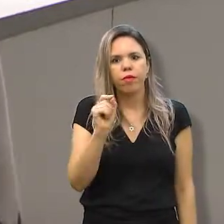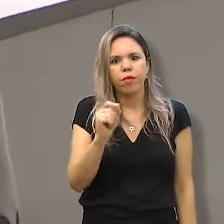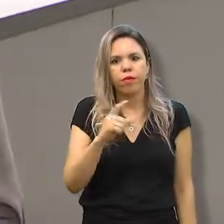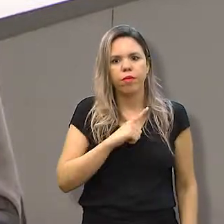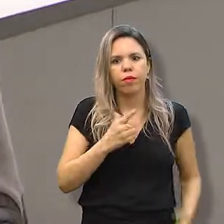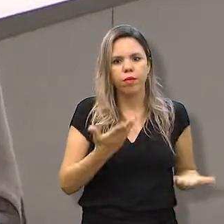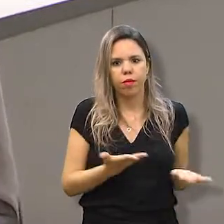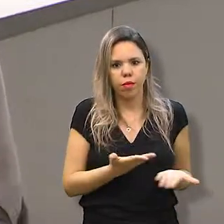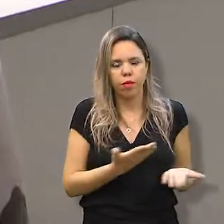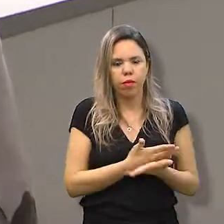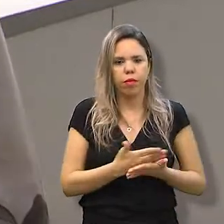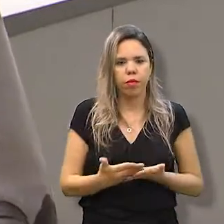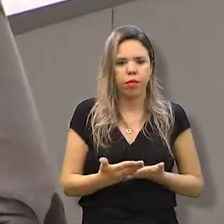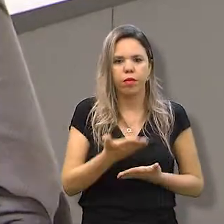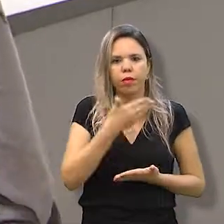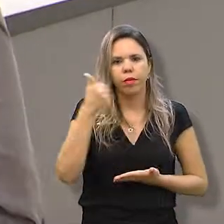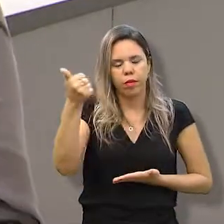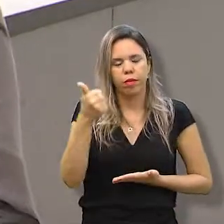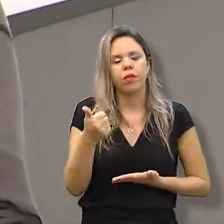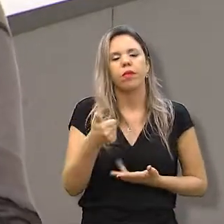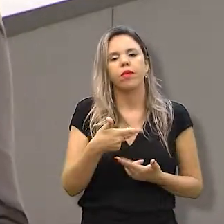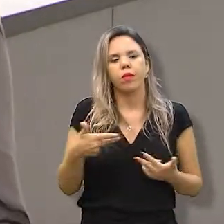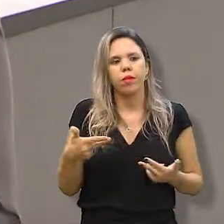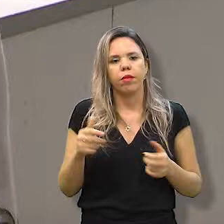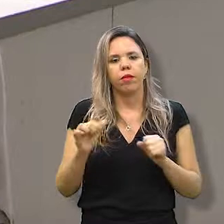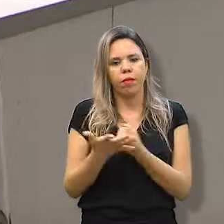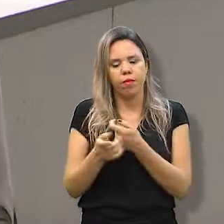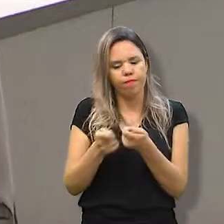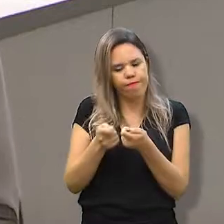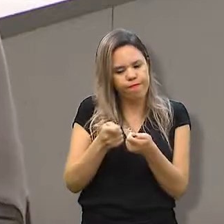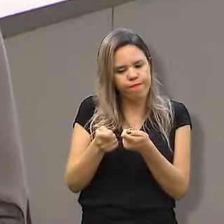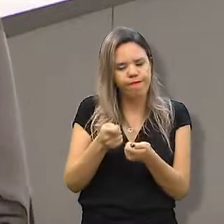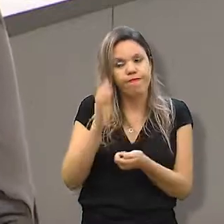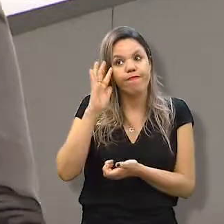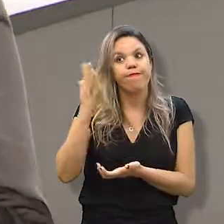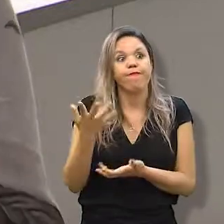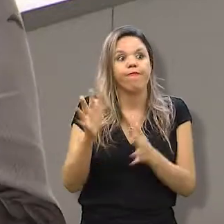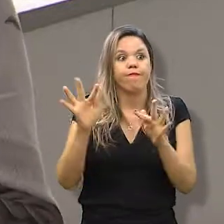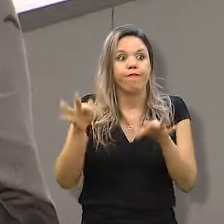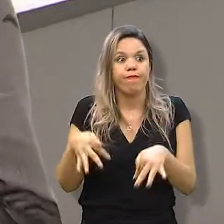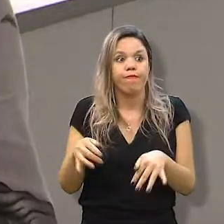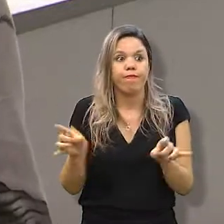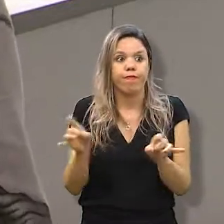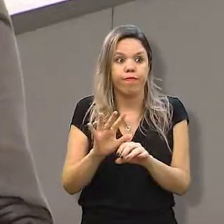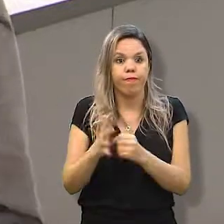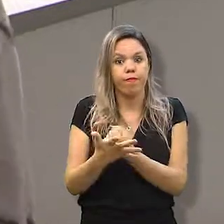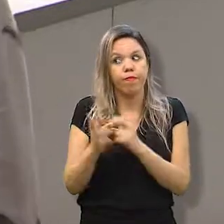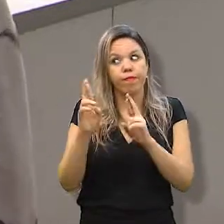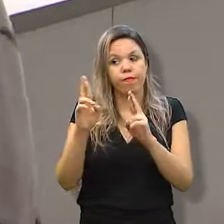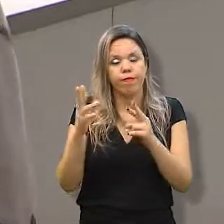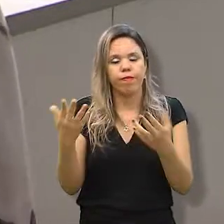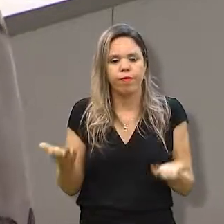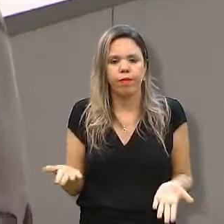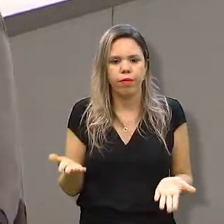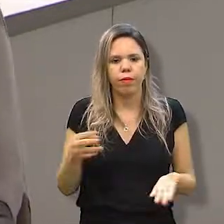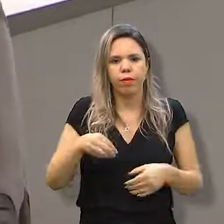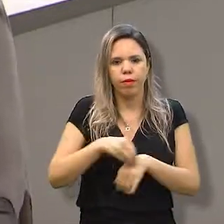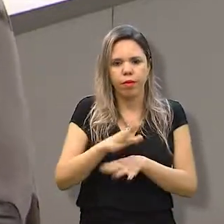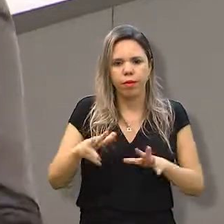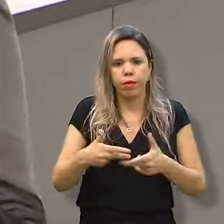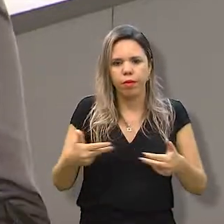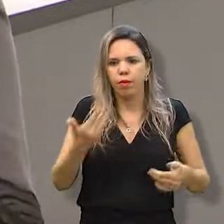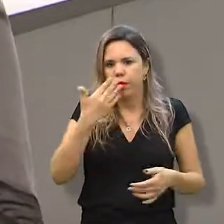oportunidade que a gente tá começando a melhorar a situação do convite né quem sabe no fim da pandemia gente